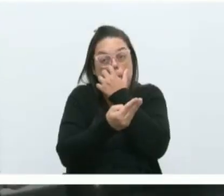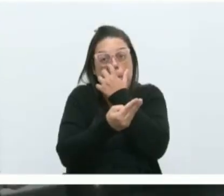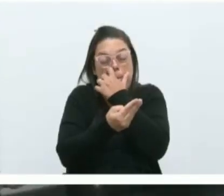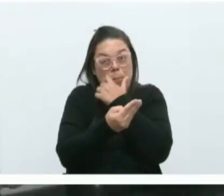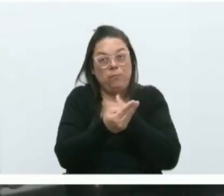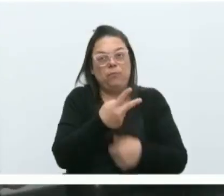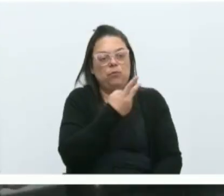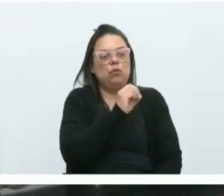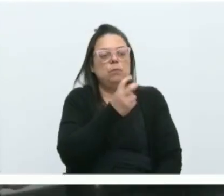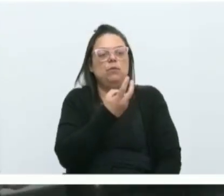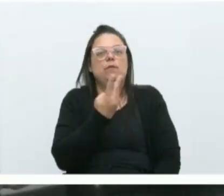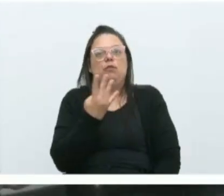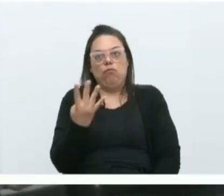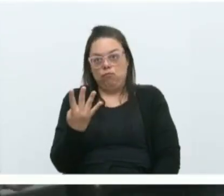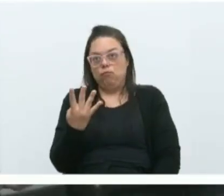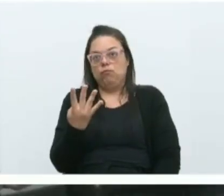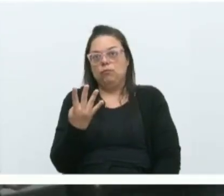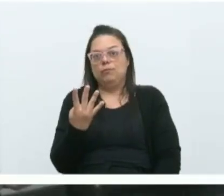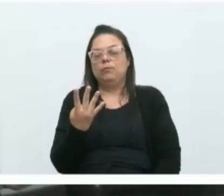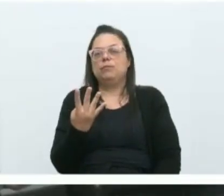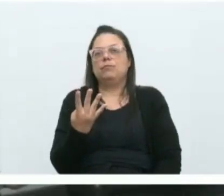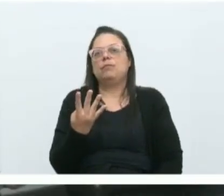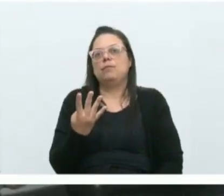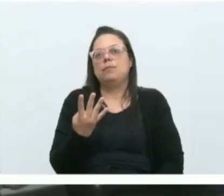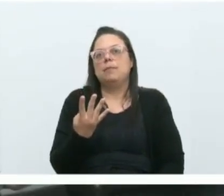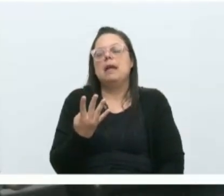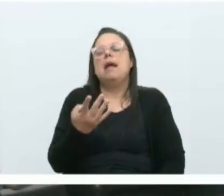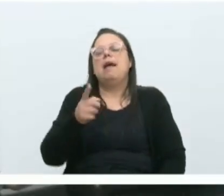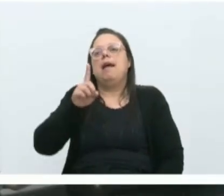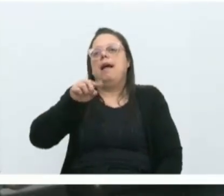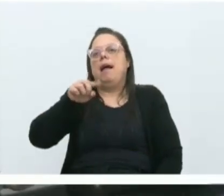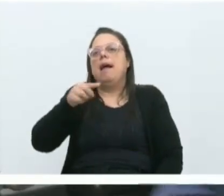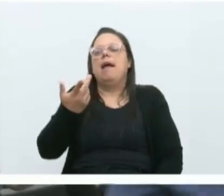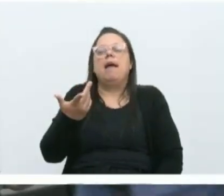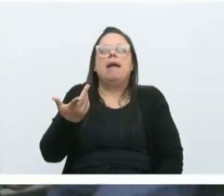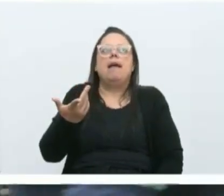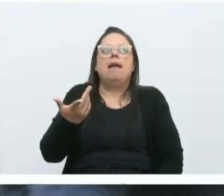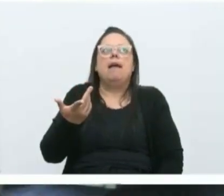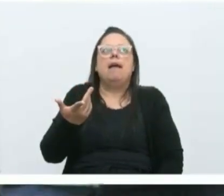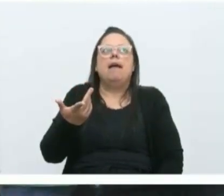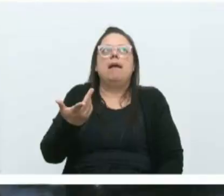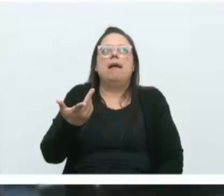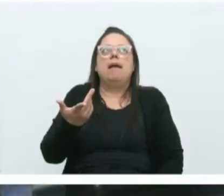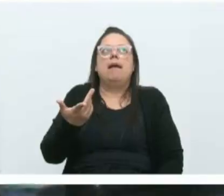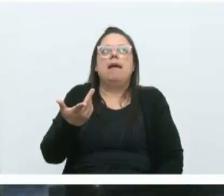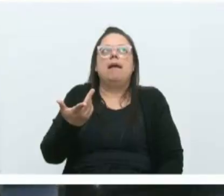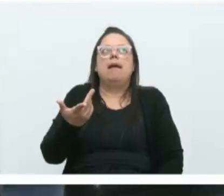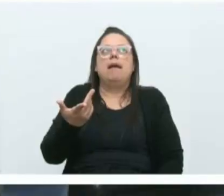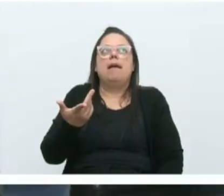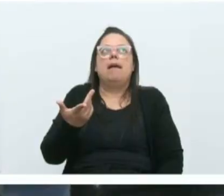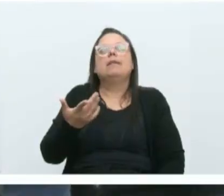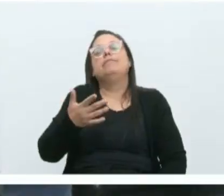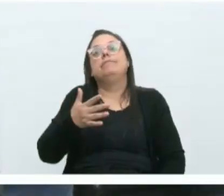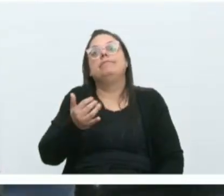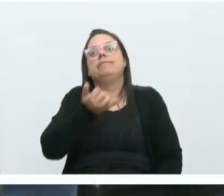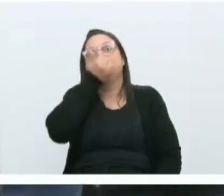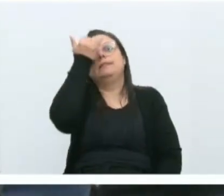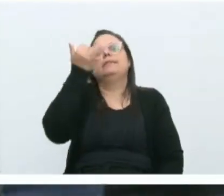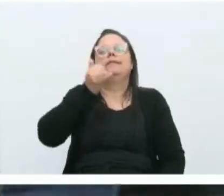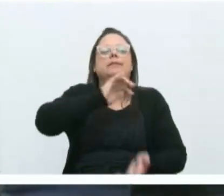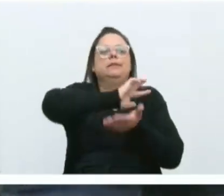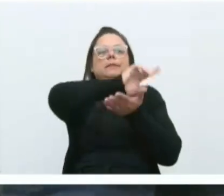em 2024, não promove saúde, ela simplesmente atenua uma situação de dor, de acidente, de tudo que